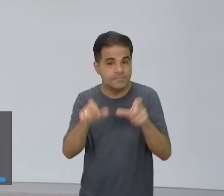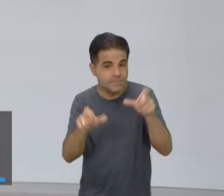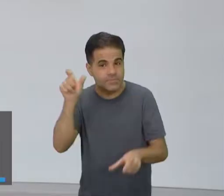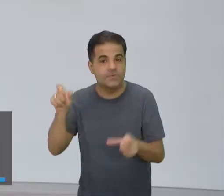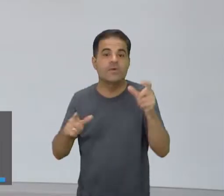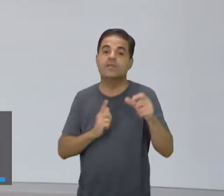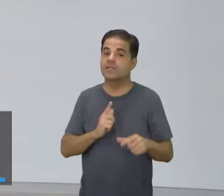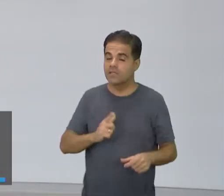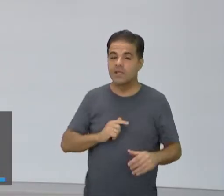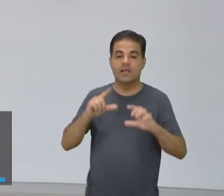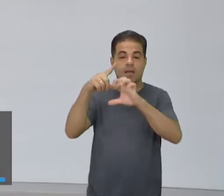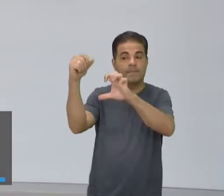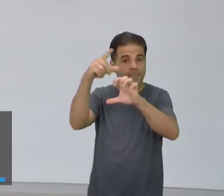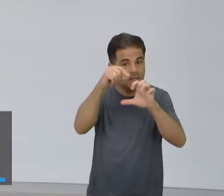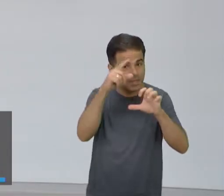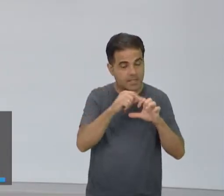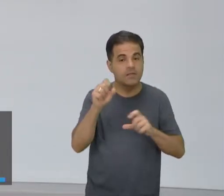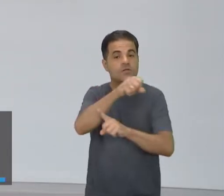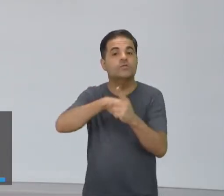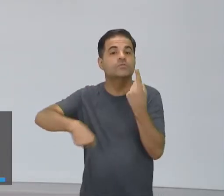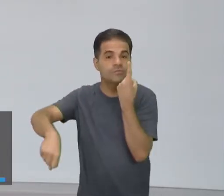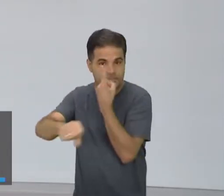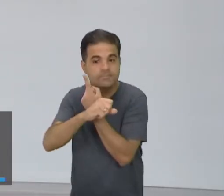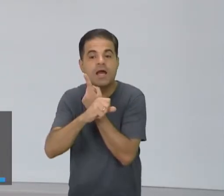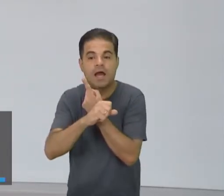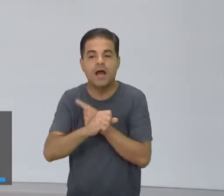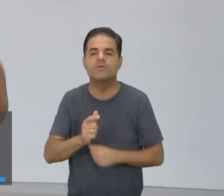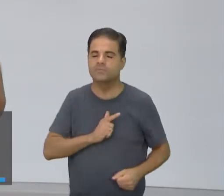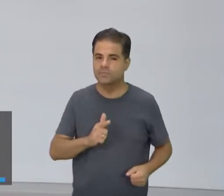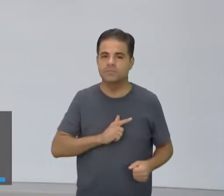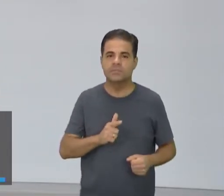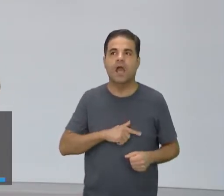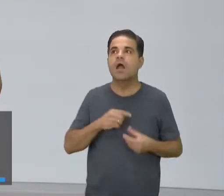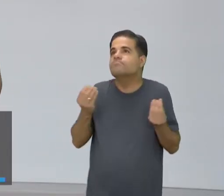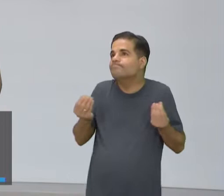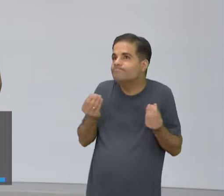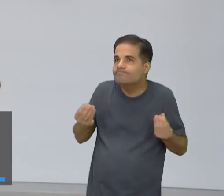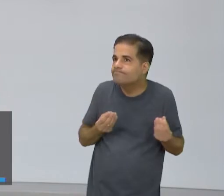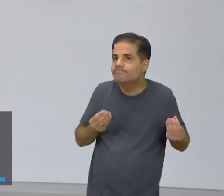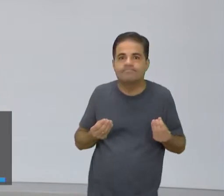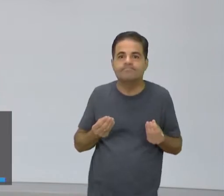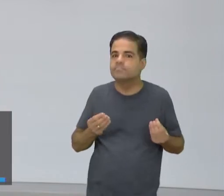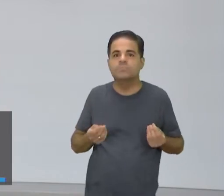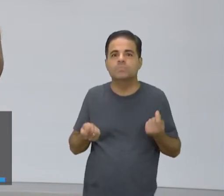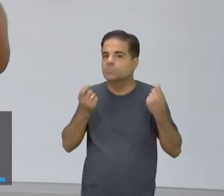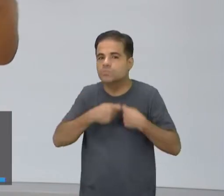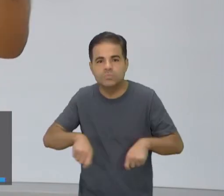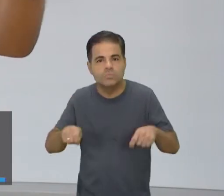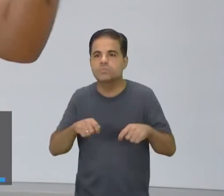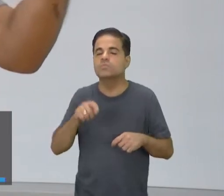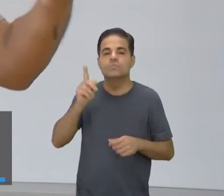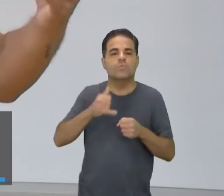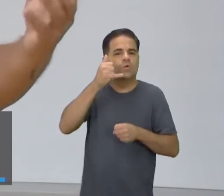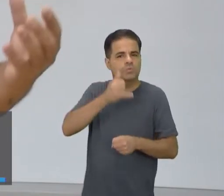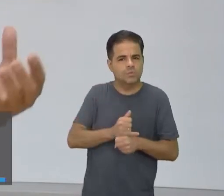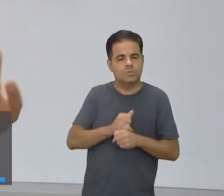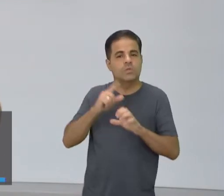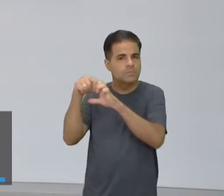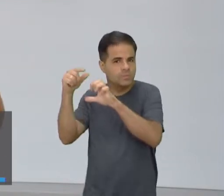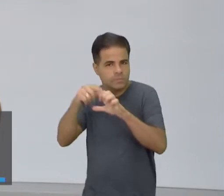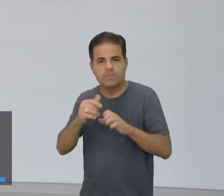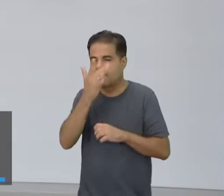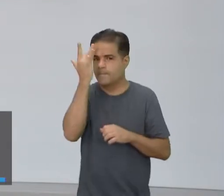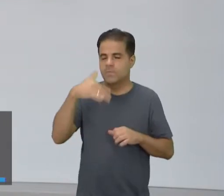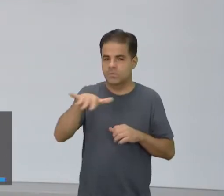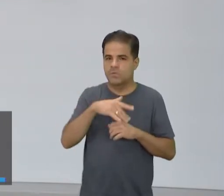temos aí também o empreendedorismo social, né? Que é aquele empreendedorismo em que não necessariamente a dona do empreendimento é aquela